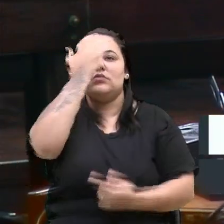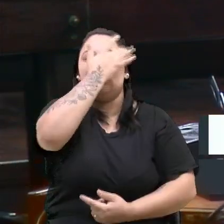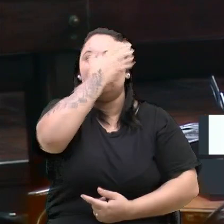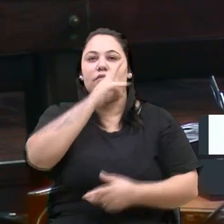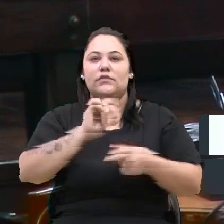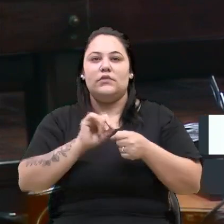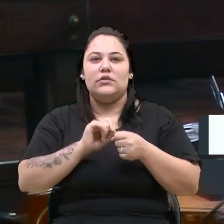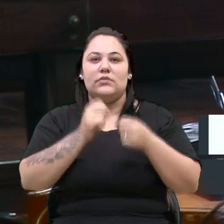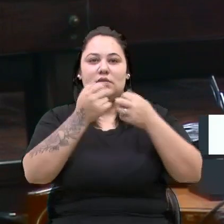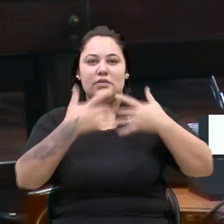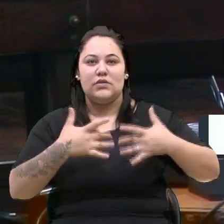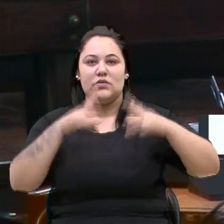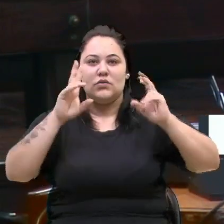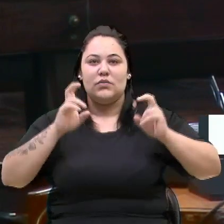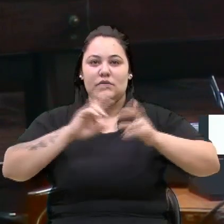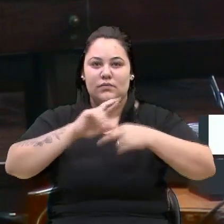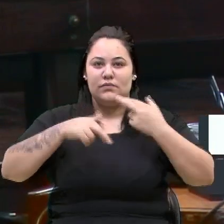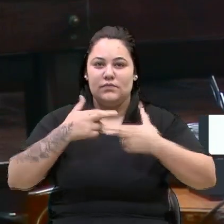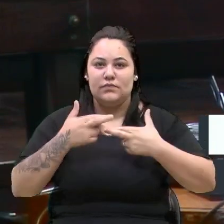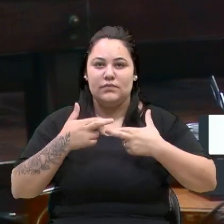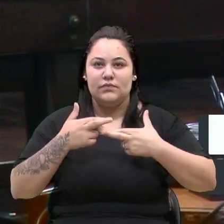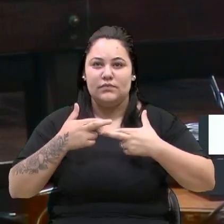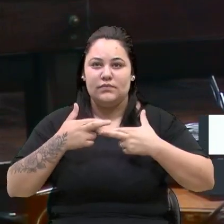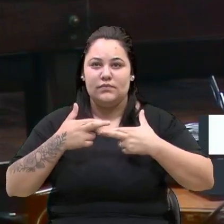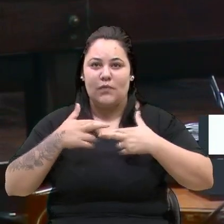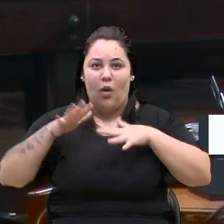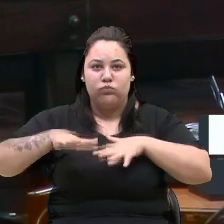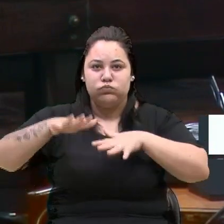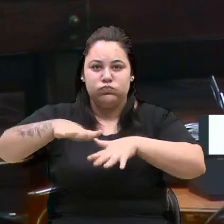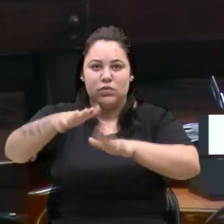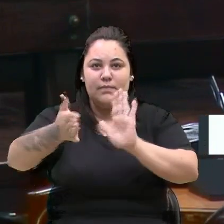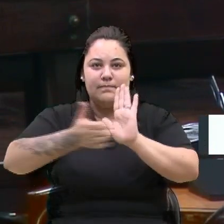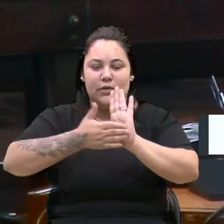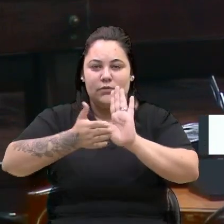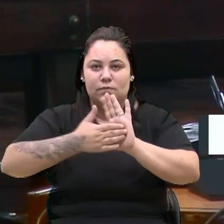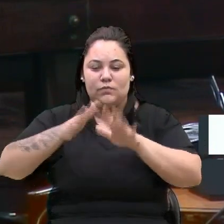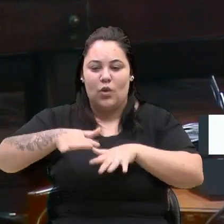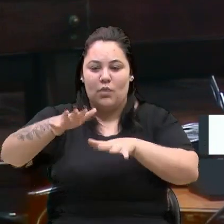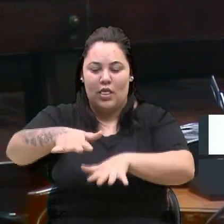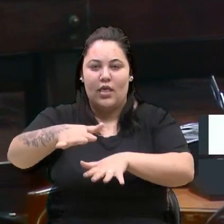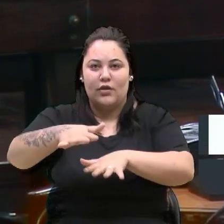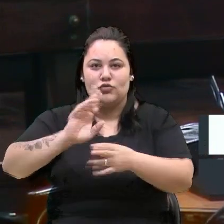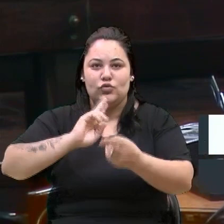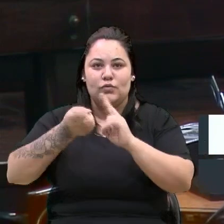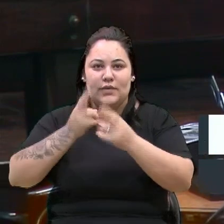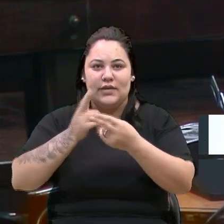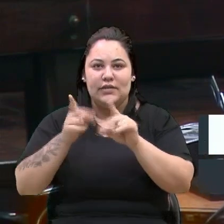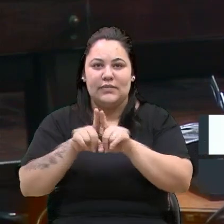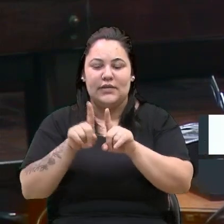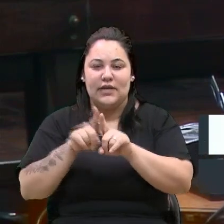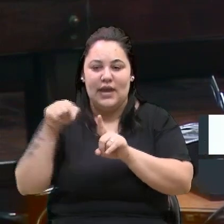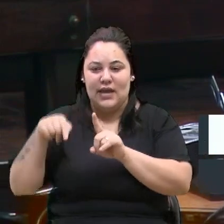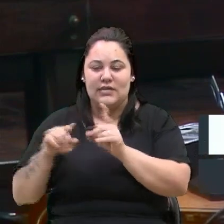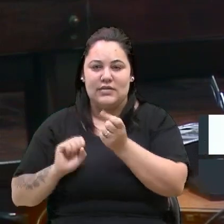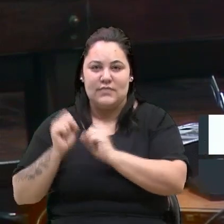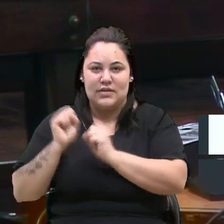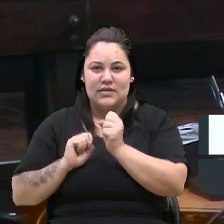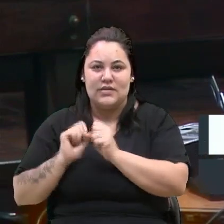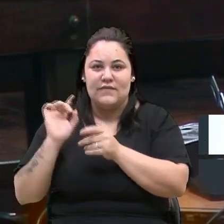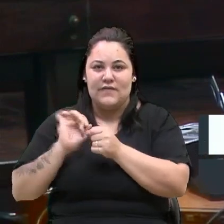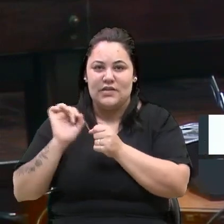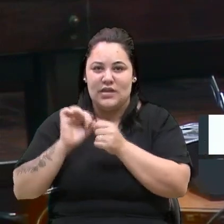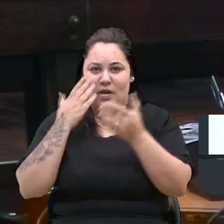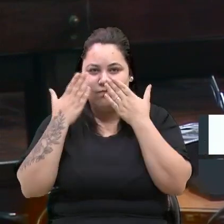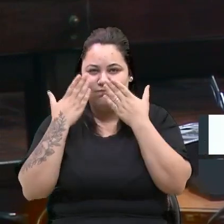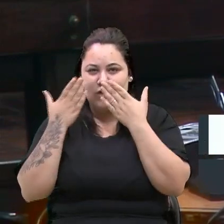lá sobre a questão da mobilidade urbana, que está essa empresa que está assumindo agora, eles vão fazer um levantamento dentro